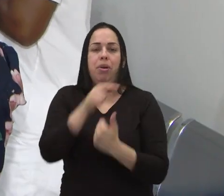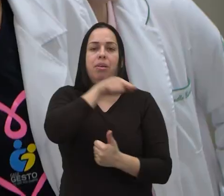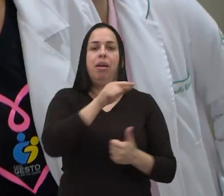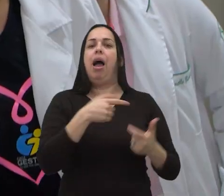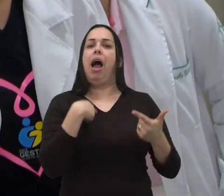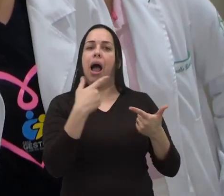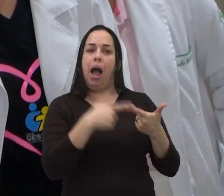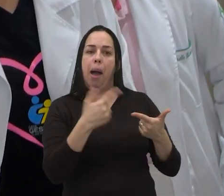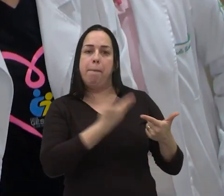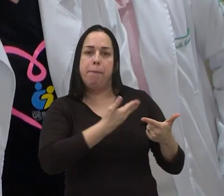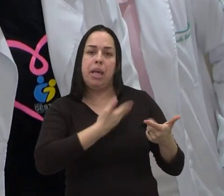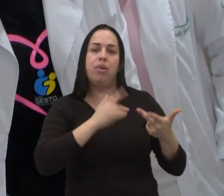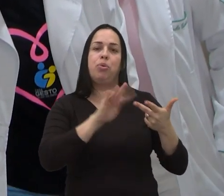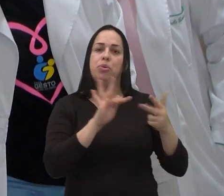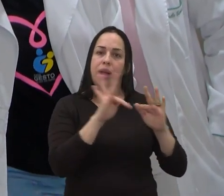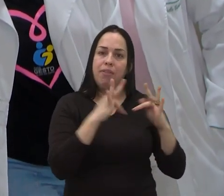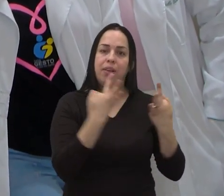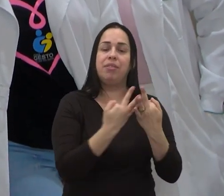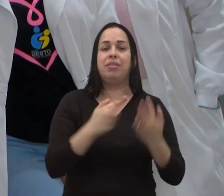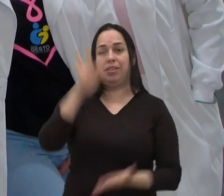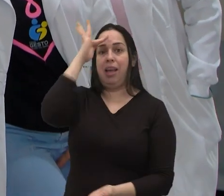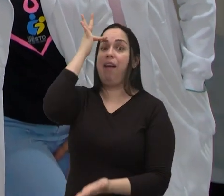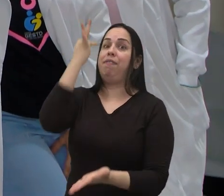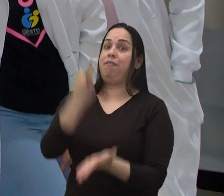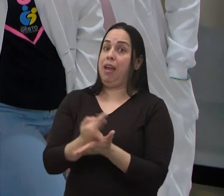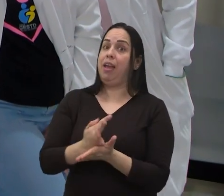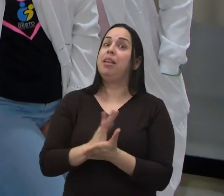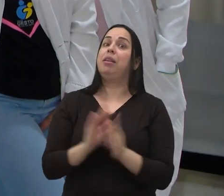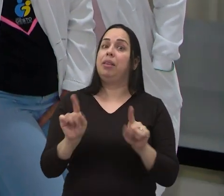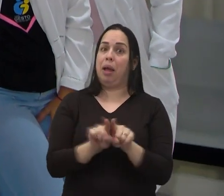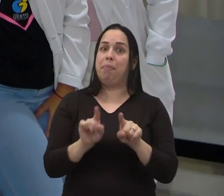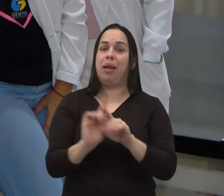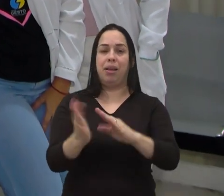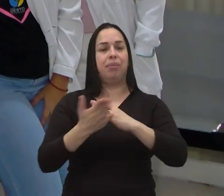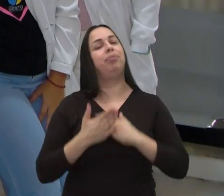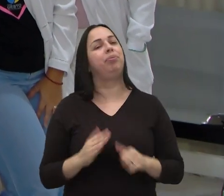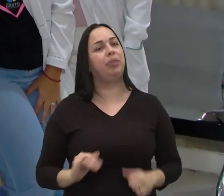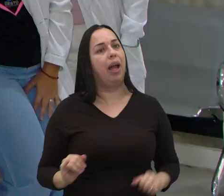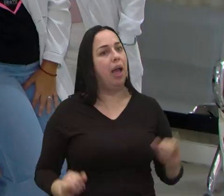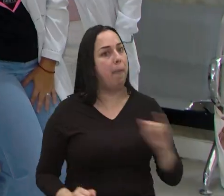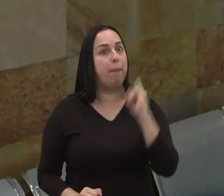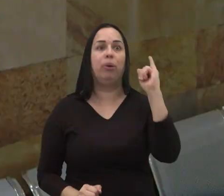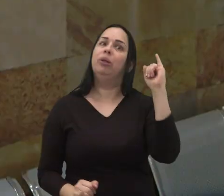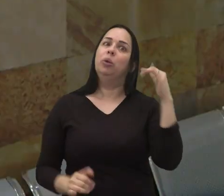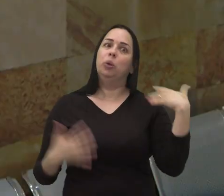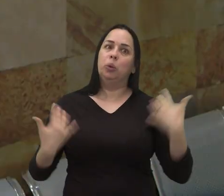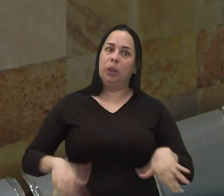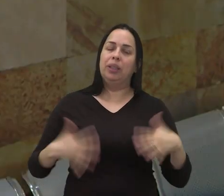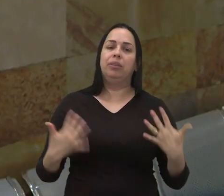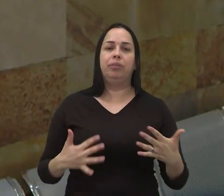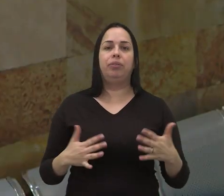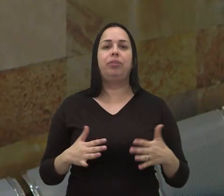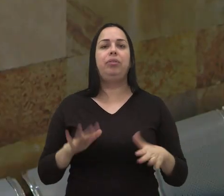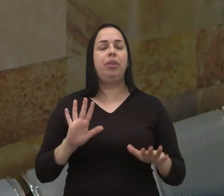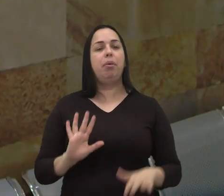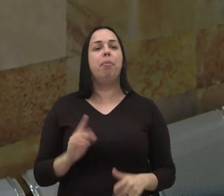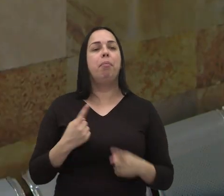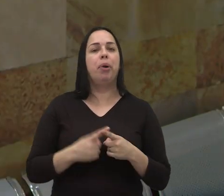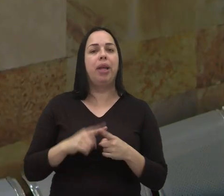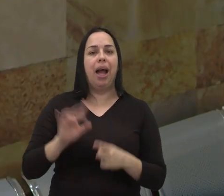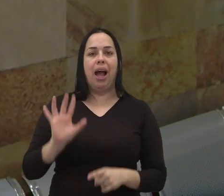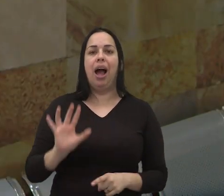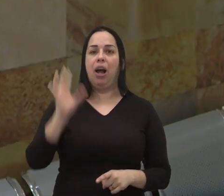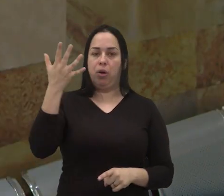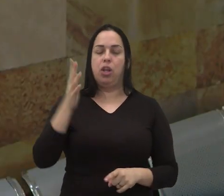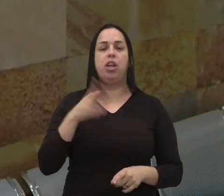apoio, amigos e familiares dos pacientes. A fé também é outra aliada. É muito importante, né?